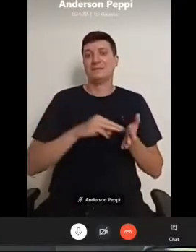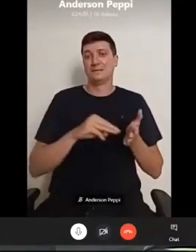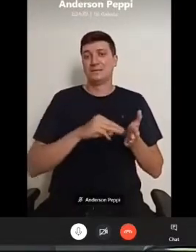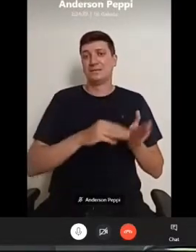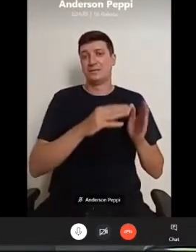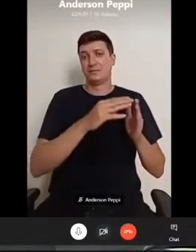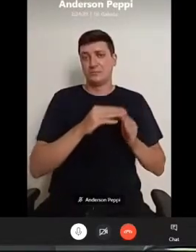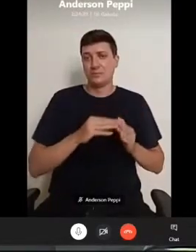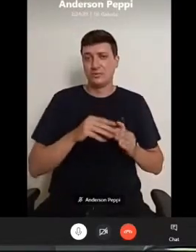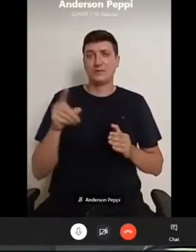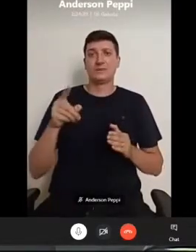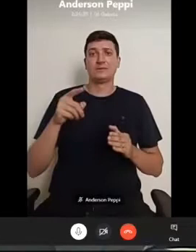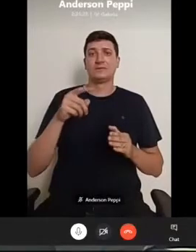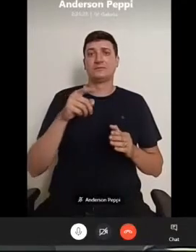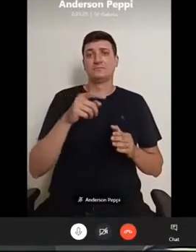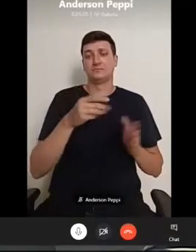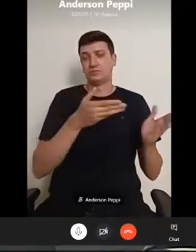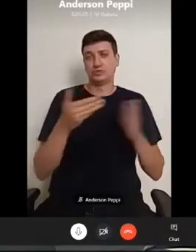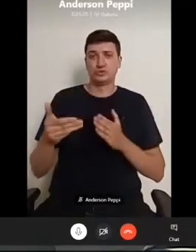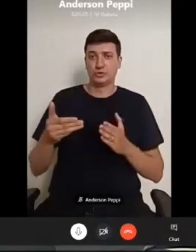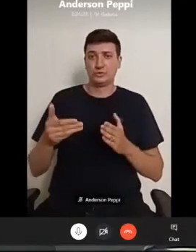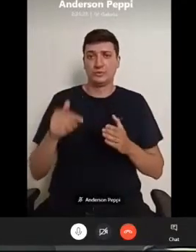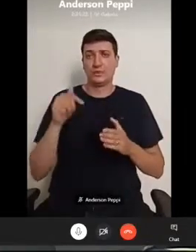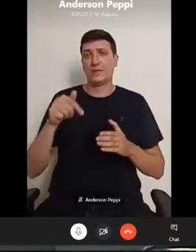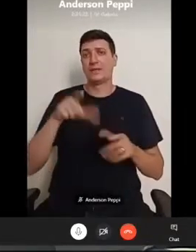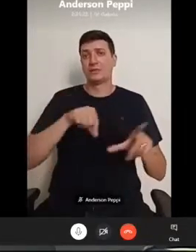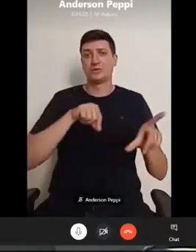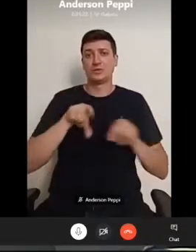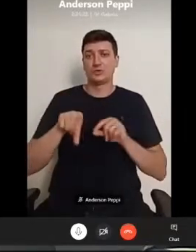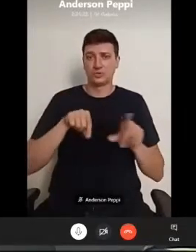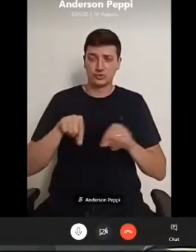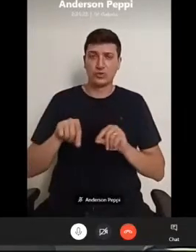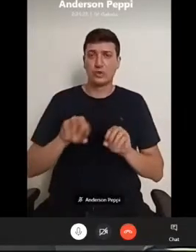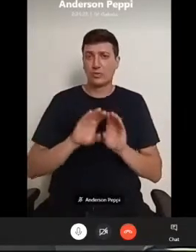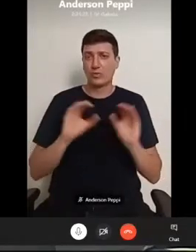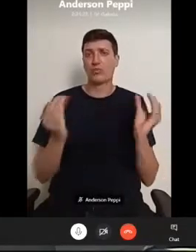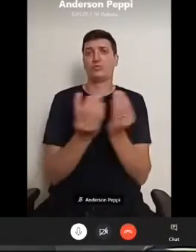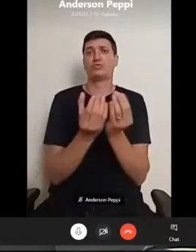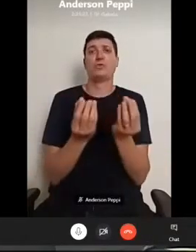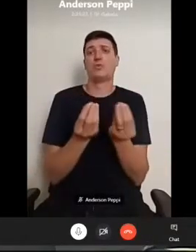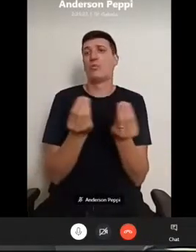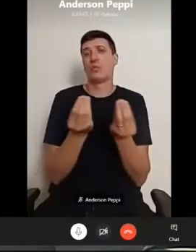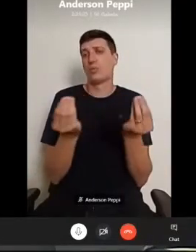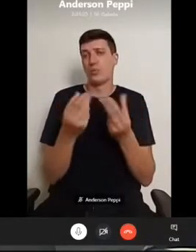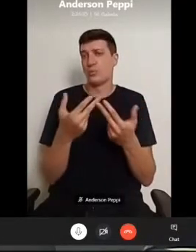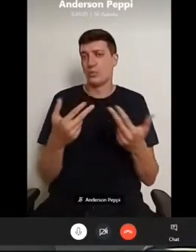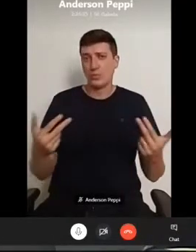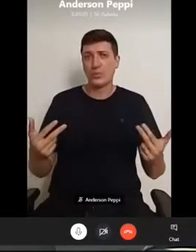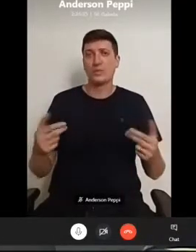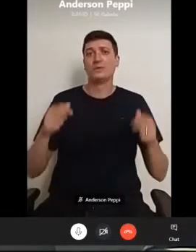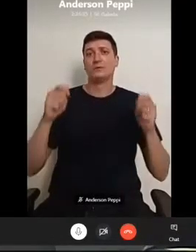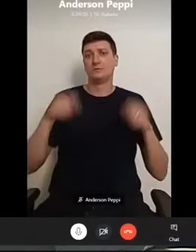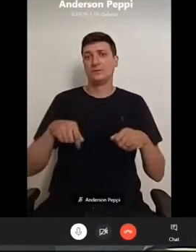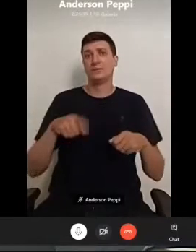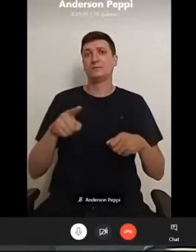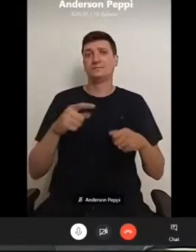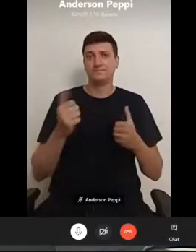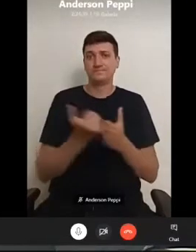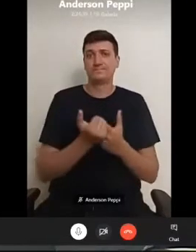processo para as eleições, o processo da eleição para a constituição das comissões permanentes. D.